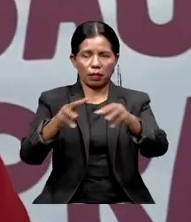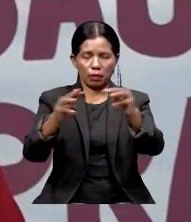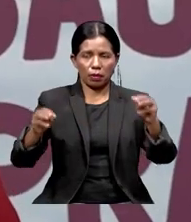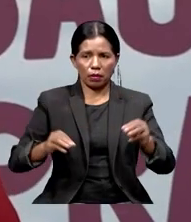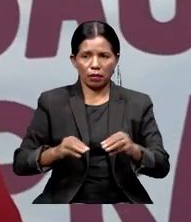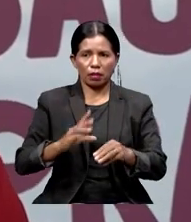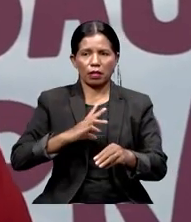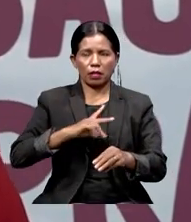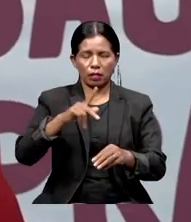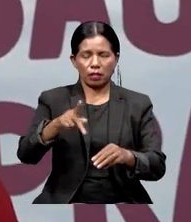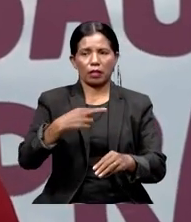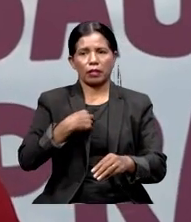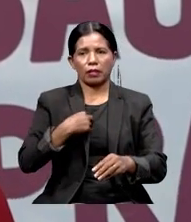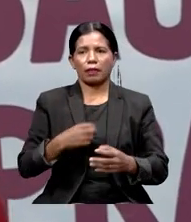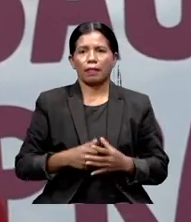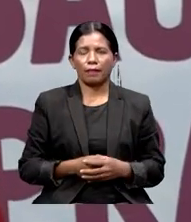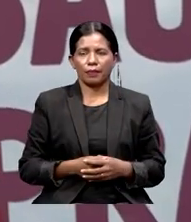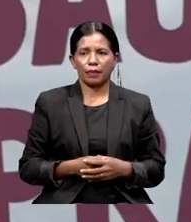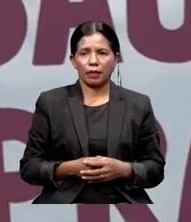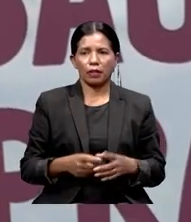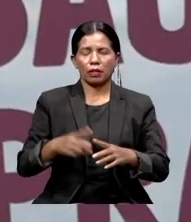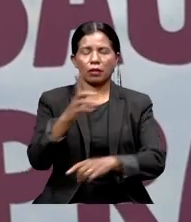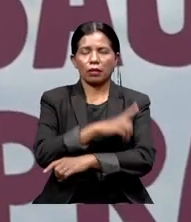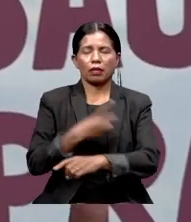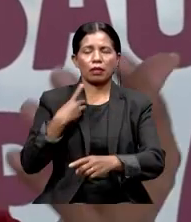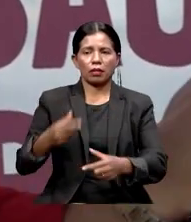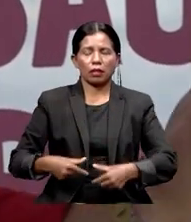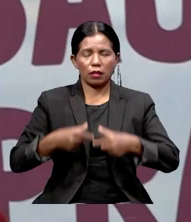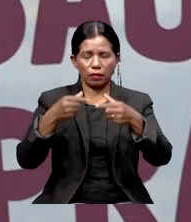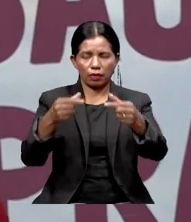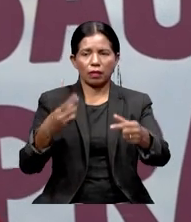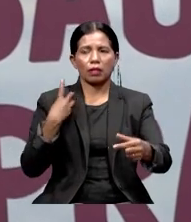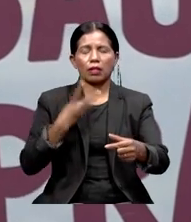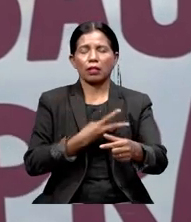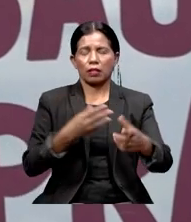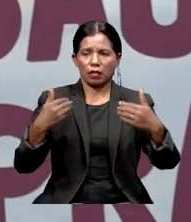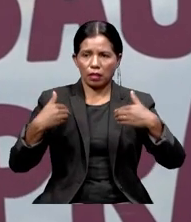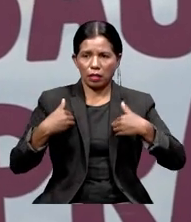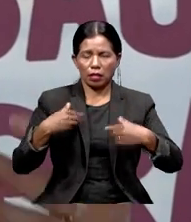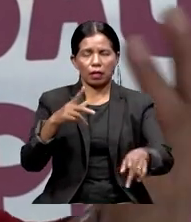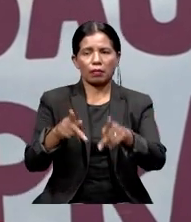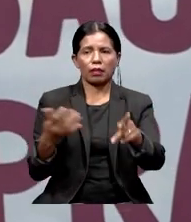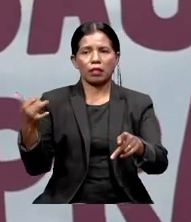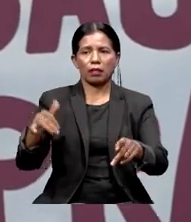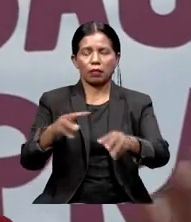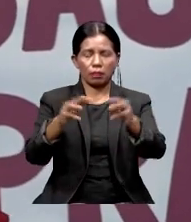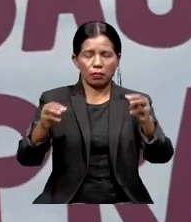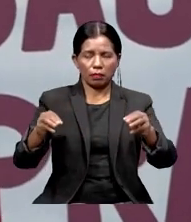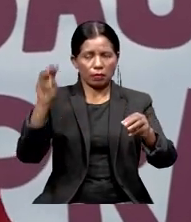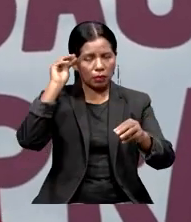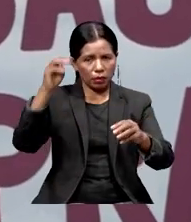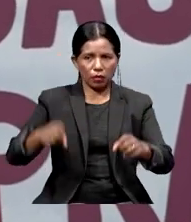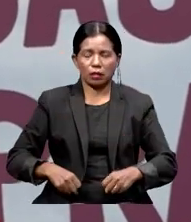munisipi misal masih so oh ini ita entrega oficialmente ita iha komunidad usah lebih ke minister saudi